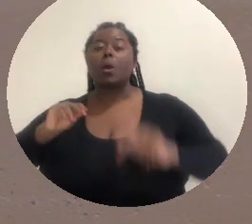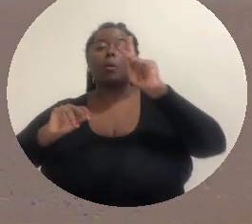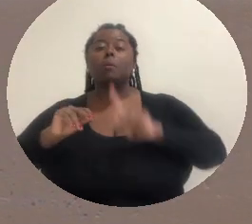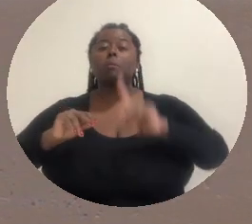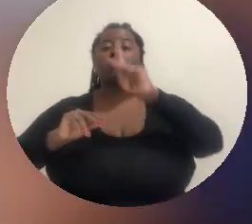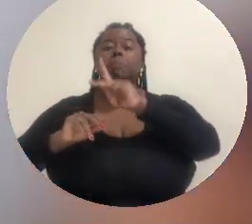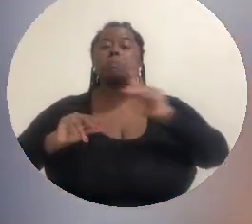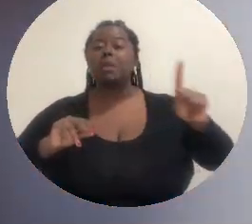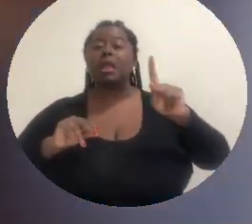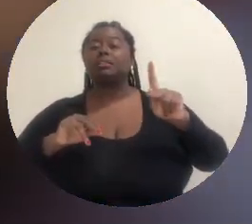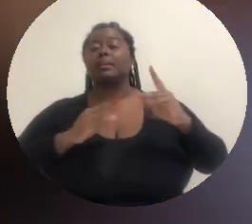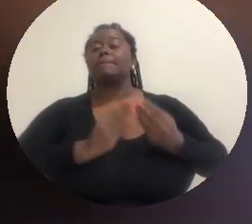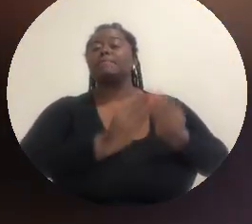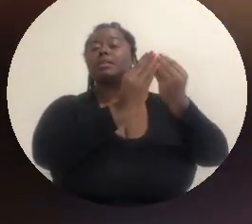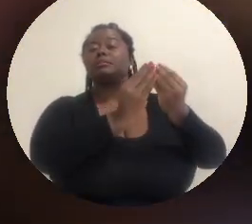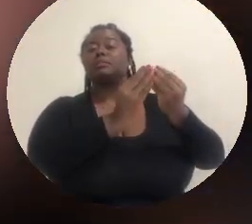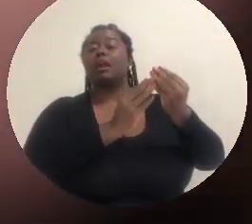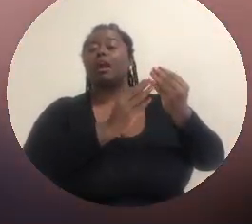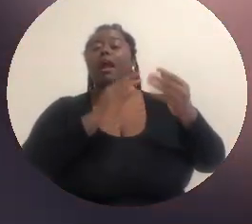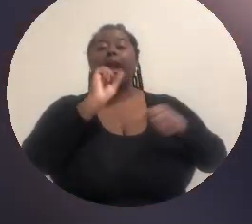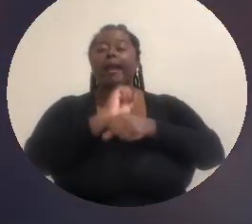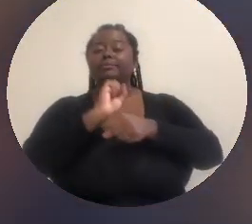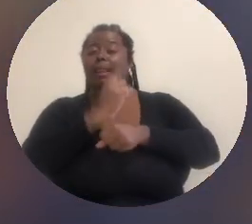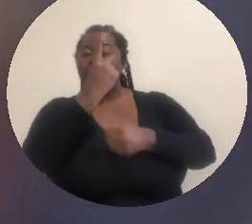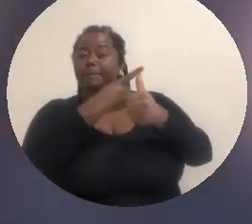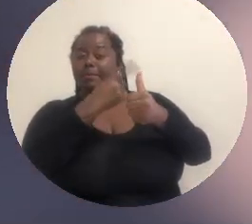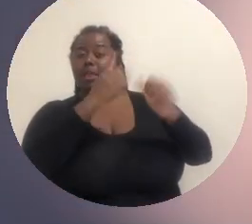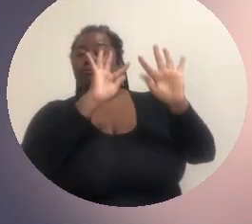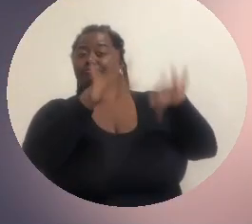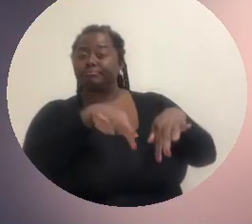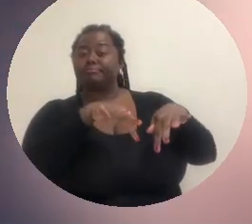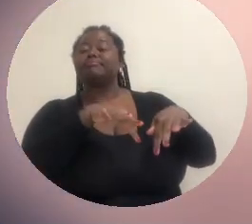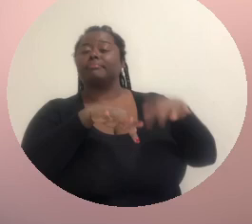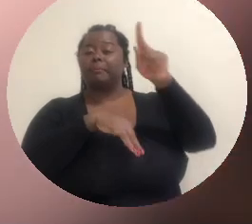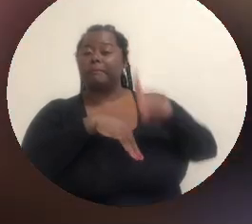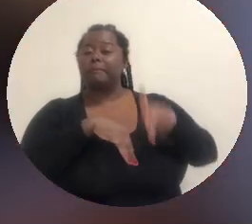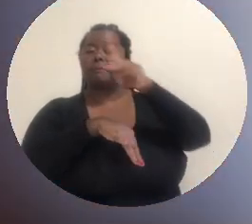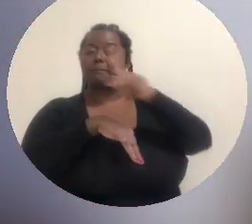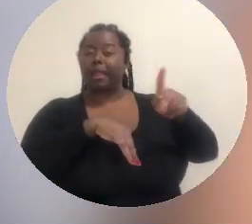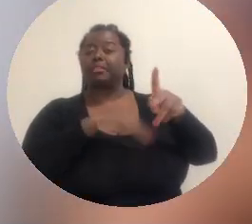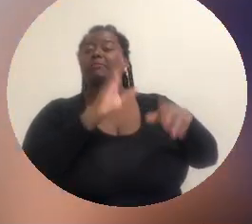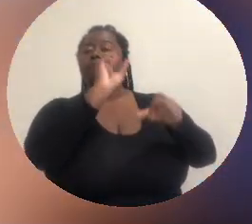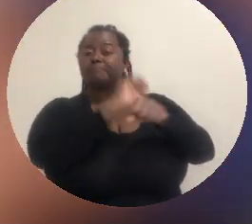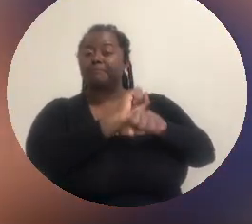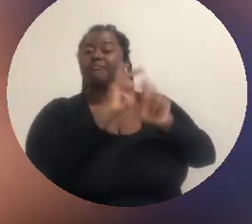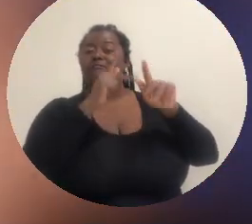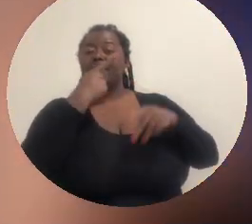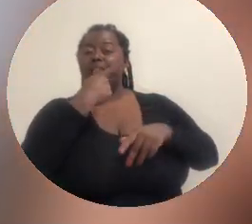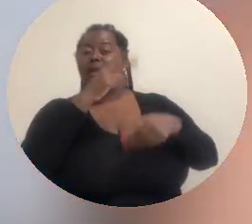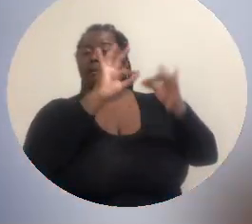da captação. Tinha que esperar o padre ficar quieto, parar de falar o sermão dele, para a atriz terminar a fala